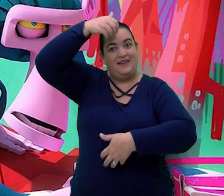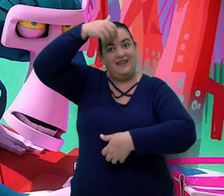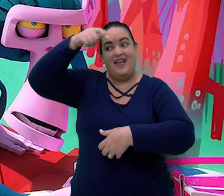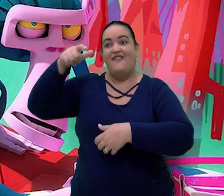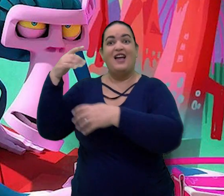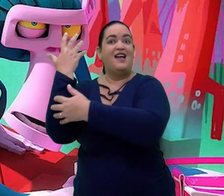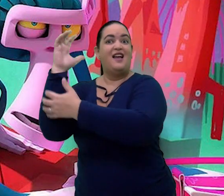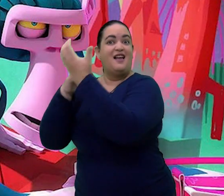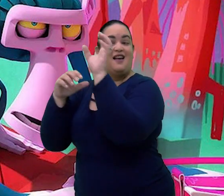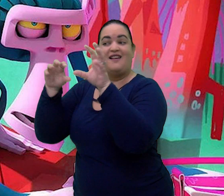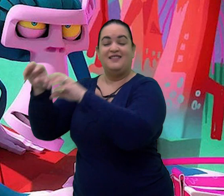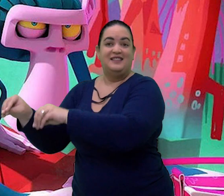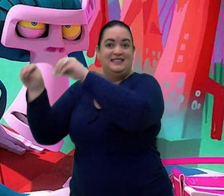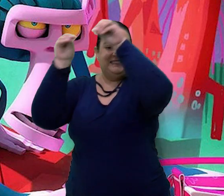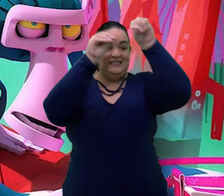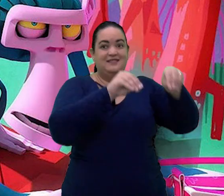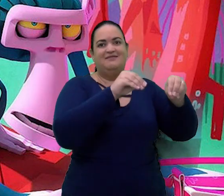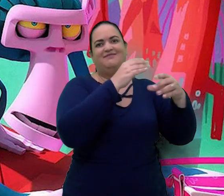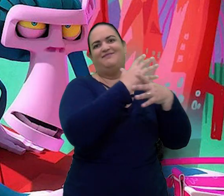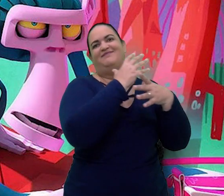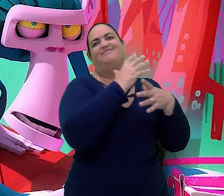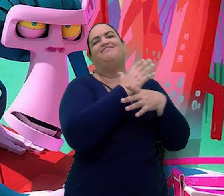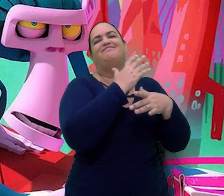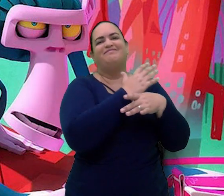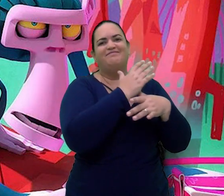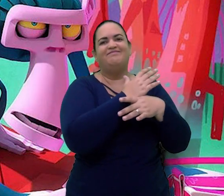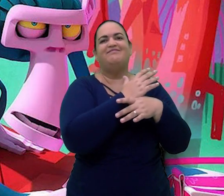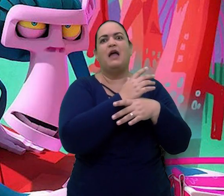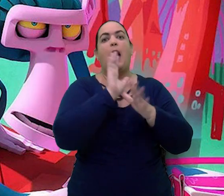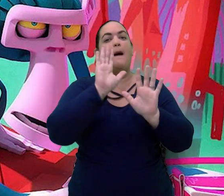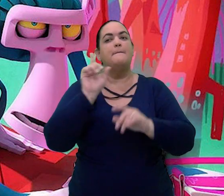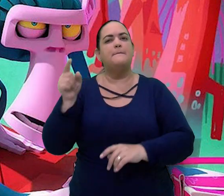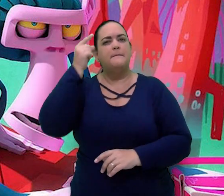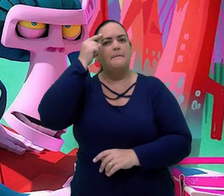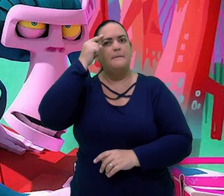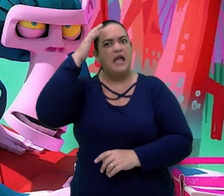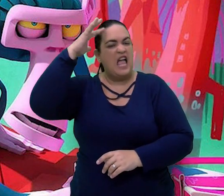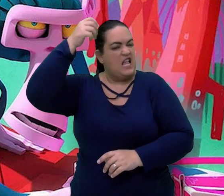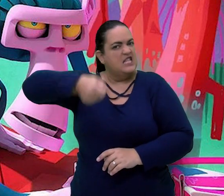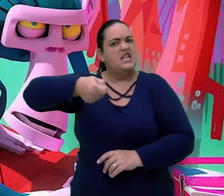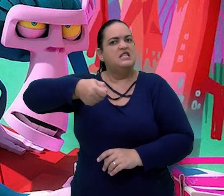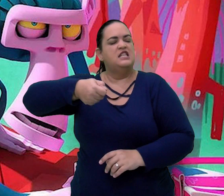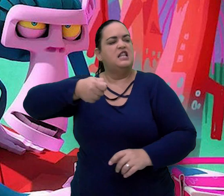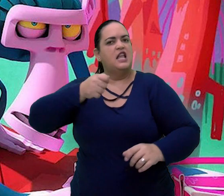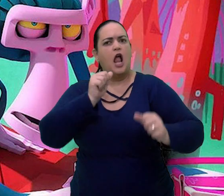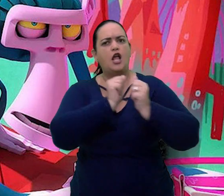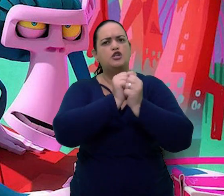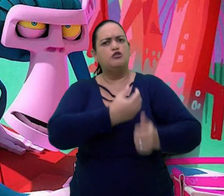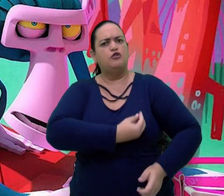onde ele vivia, para a cidade. Decidido a viver com os humanos, ele vai